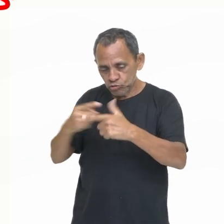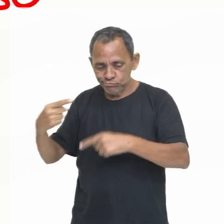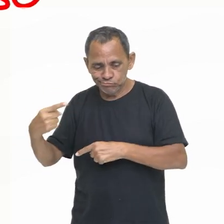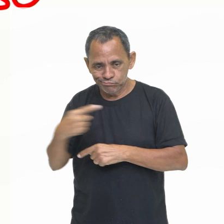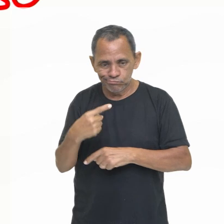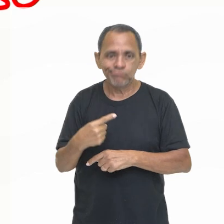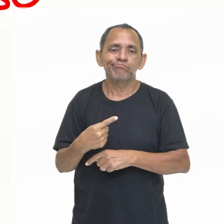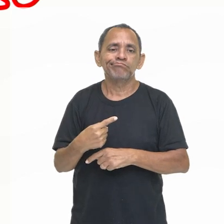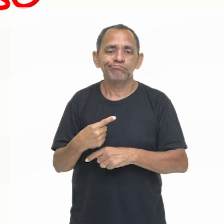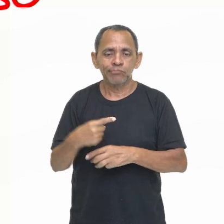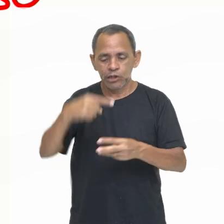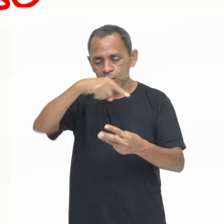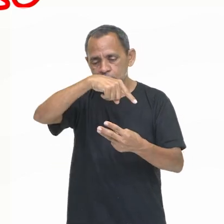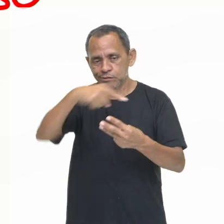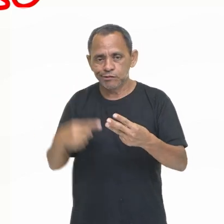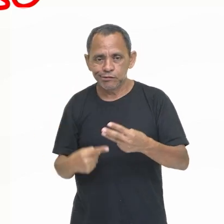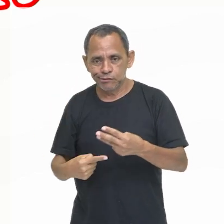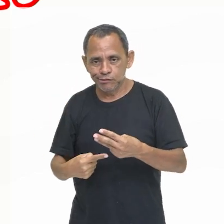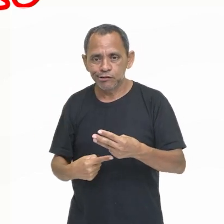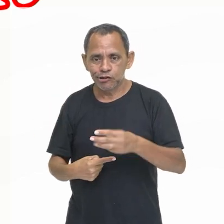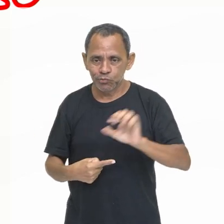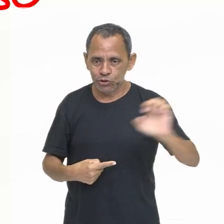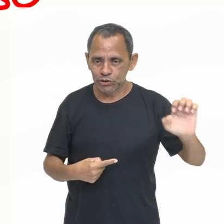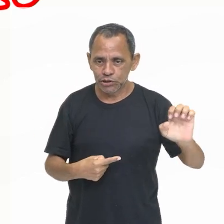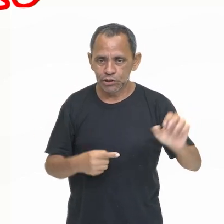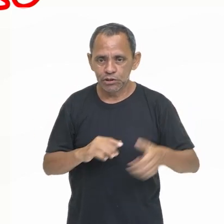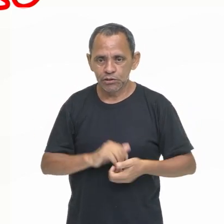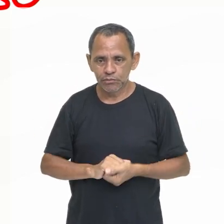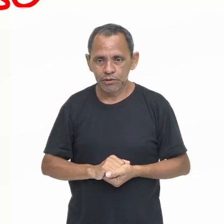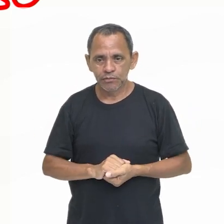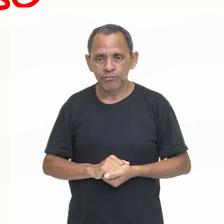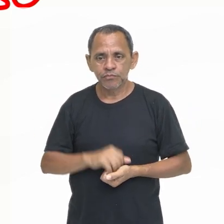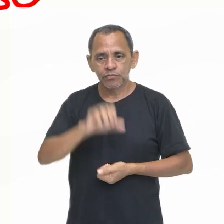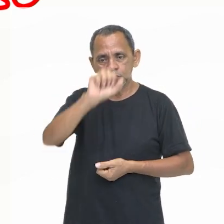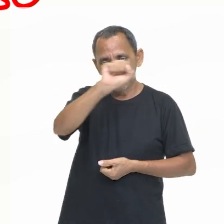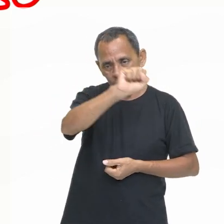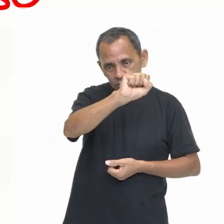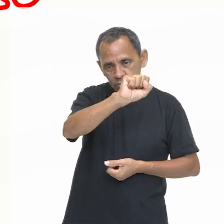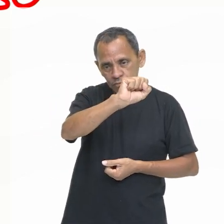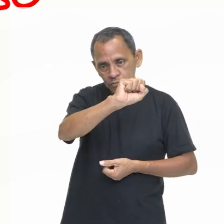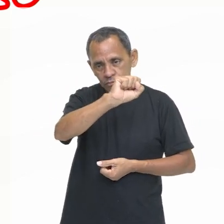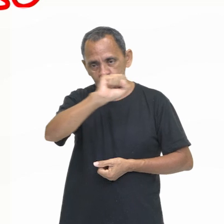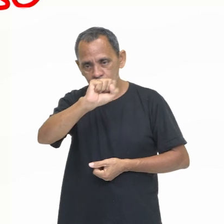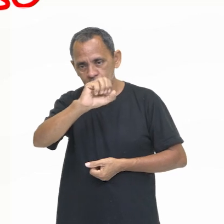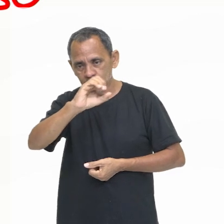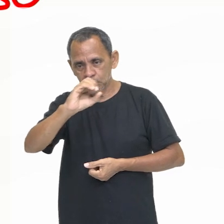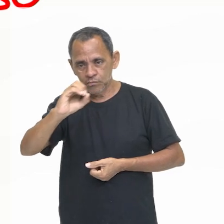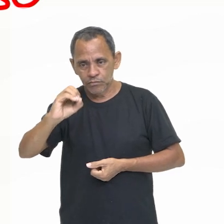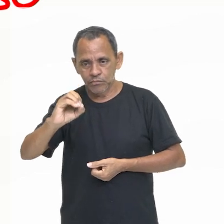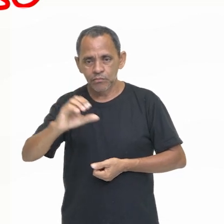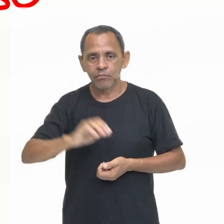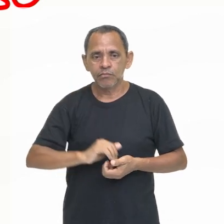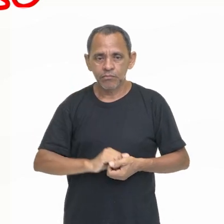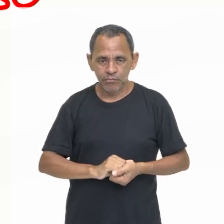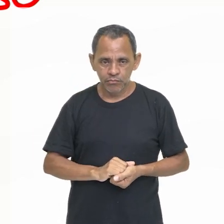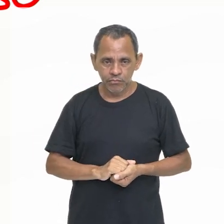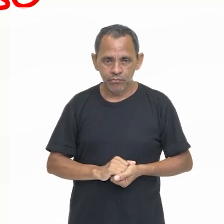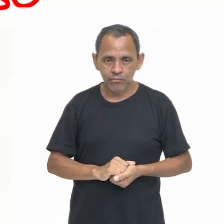8.800, tá? Deslocando a vírgula, então, 3 casas para a esquerda. Esse mesmo resultado,